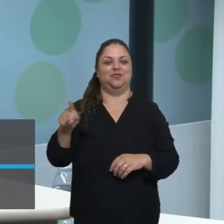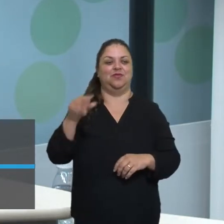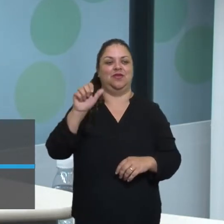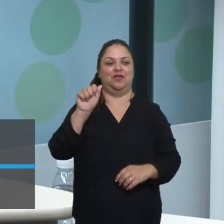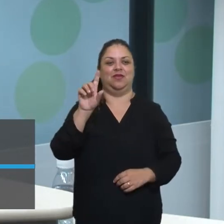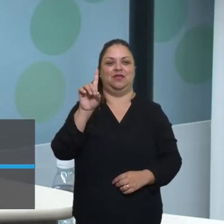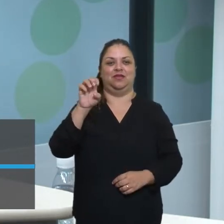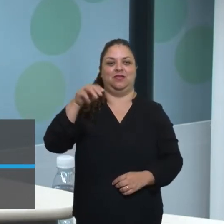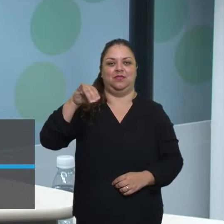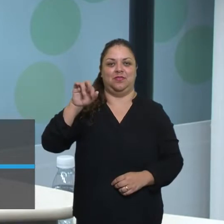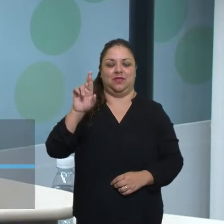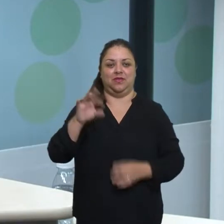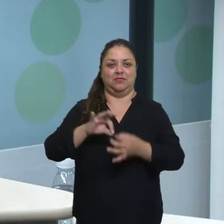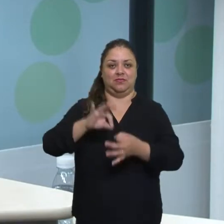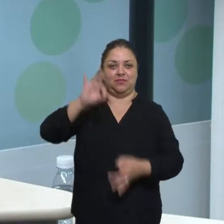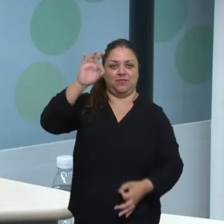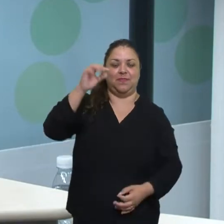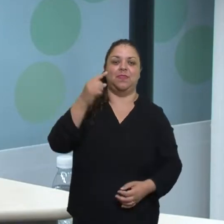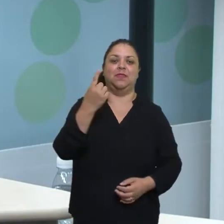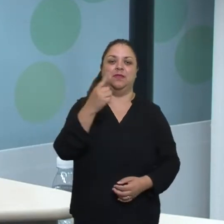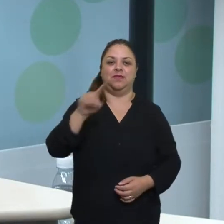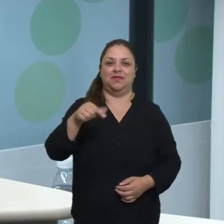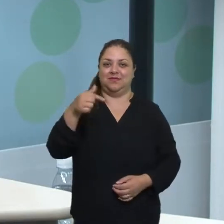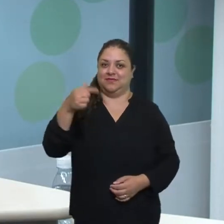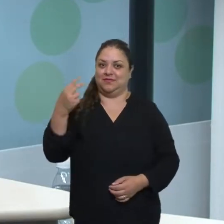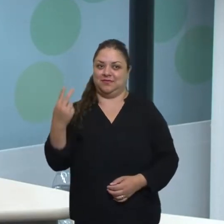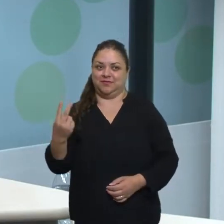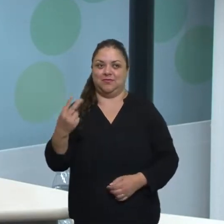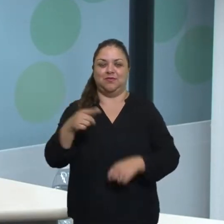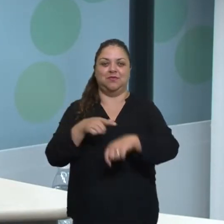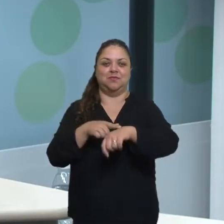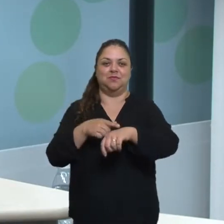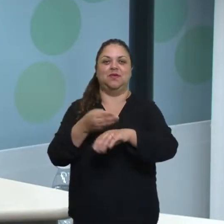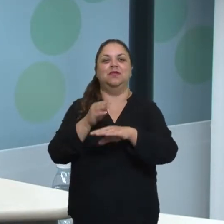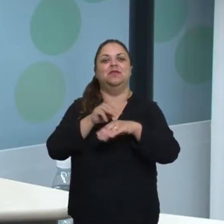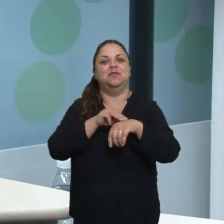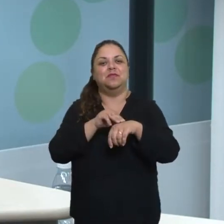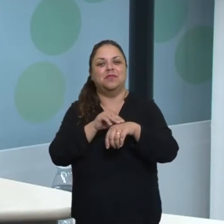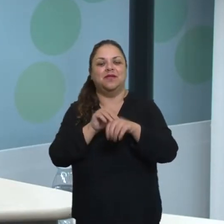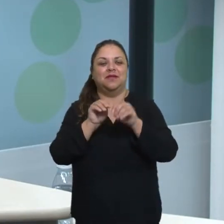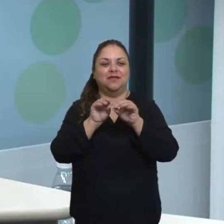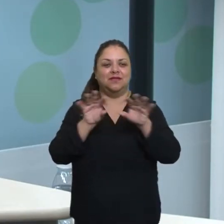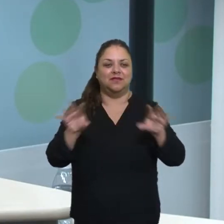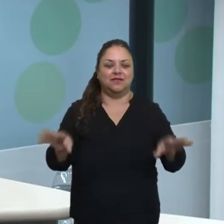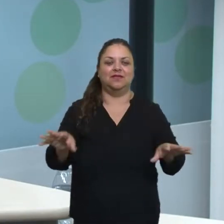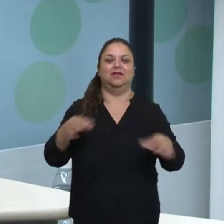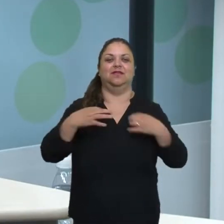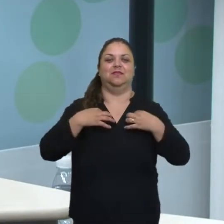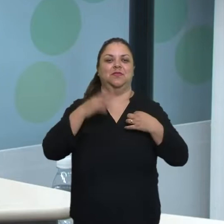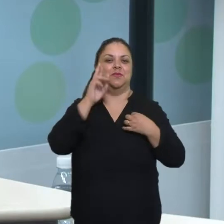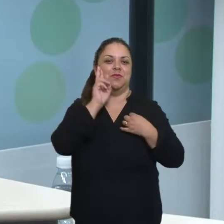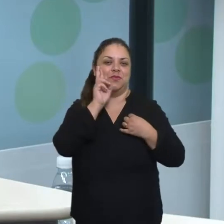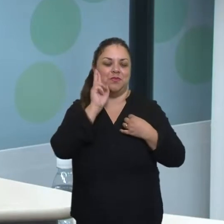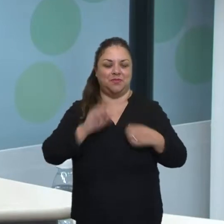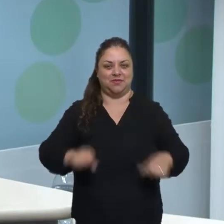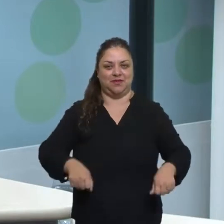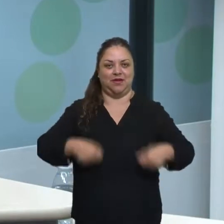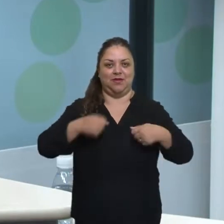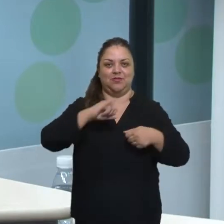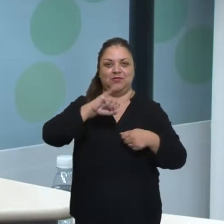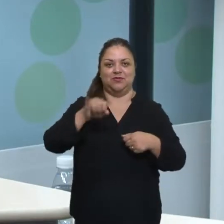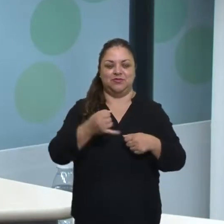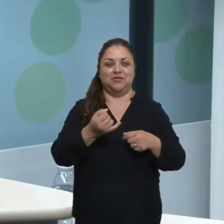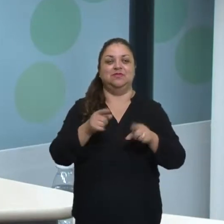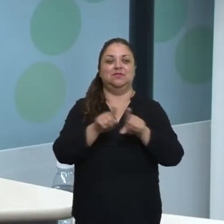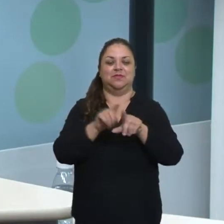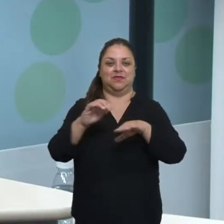sou um homem de 1,72 pele parda estou com a camiseta rosa calça jeans Clara e tênis escuro e aqui é o